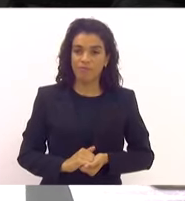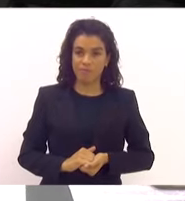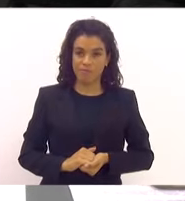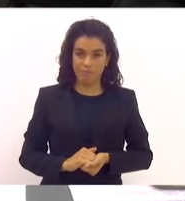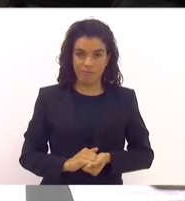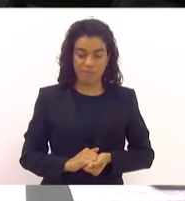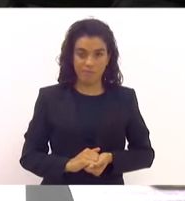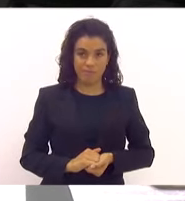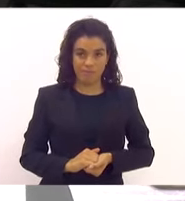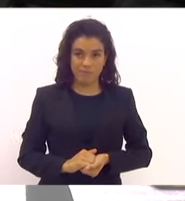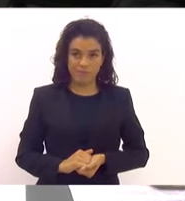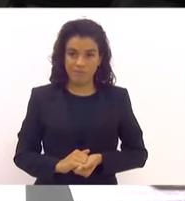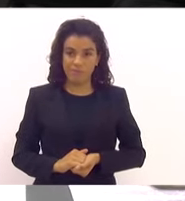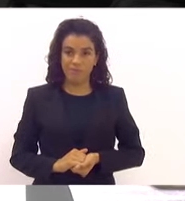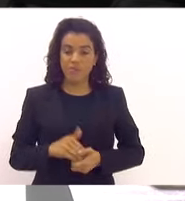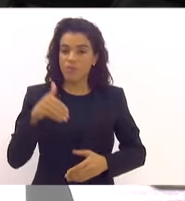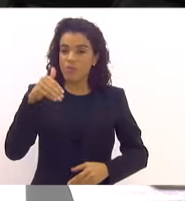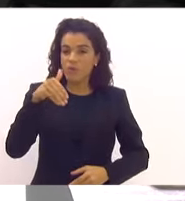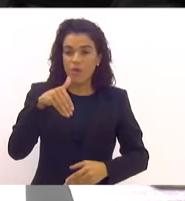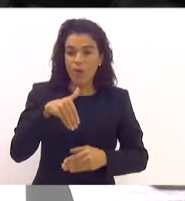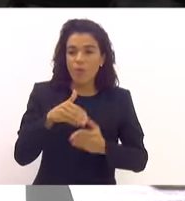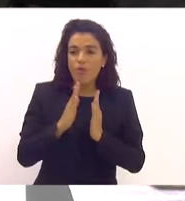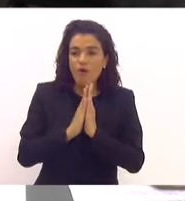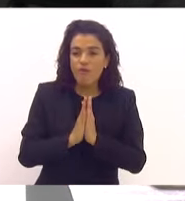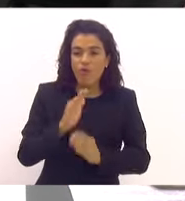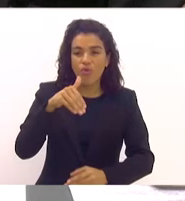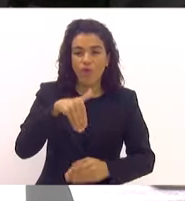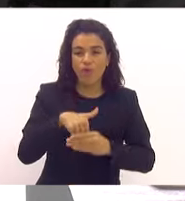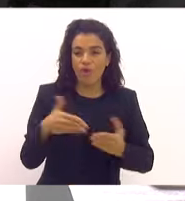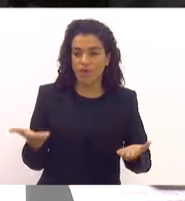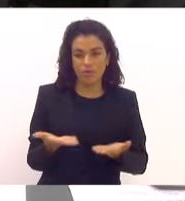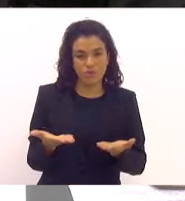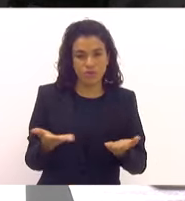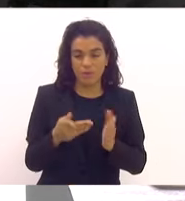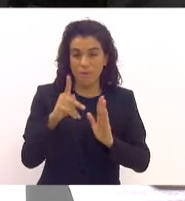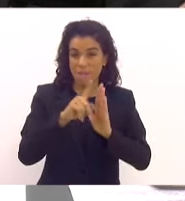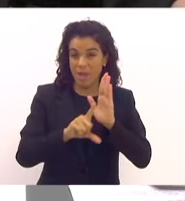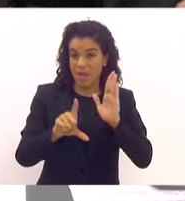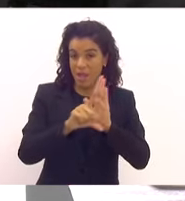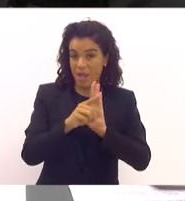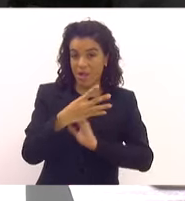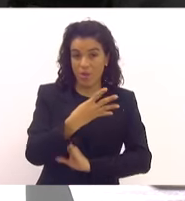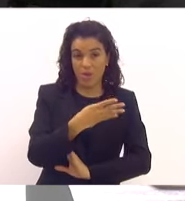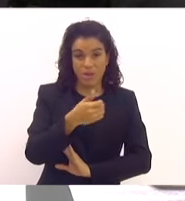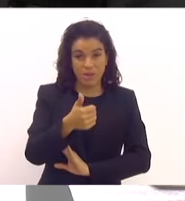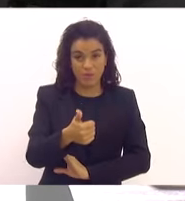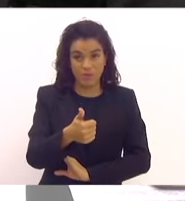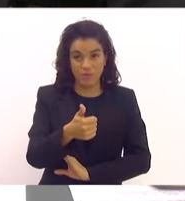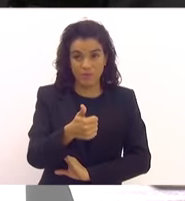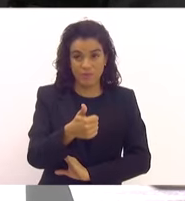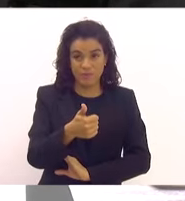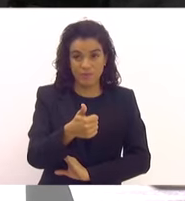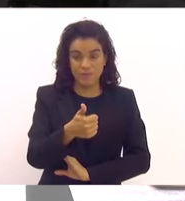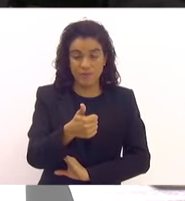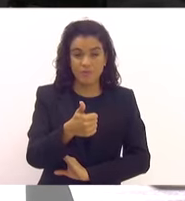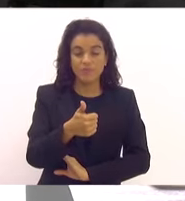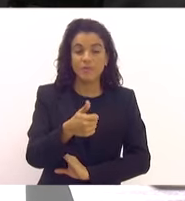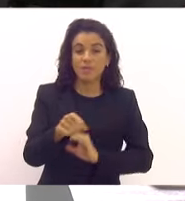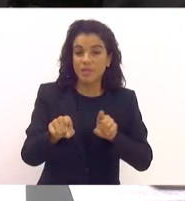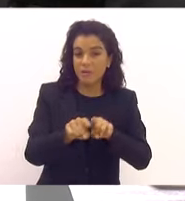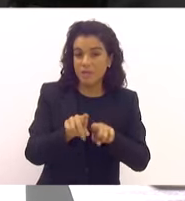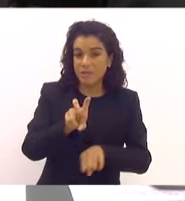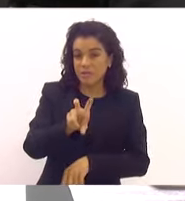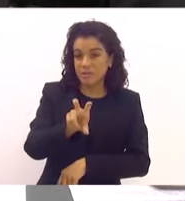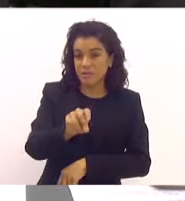de não votar hoje os projetos 41 e